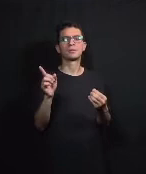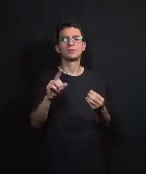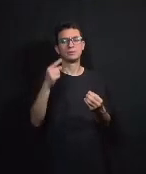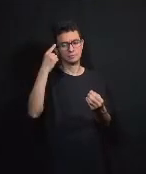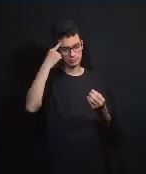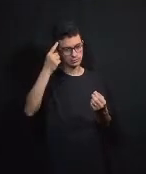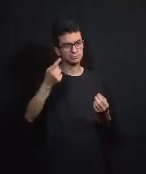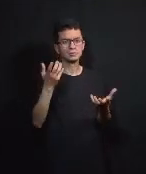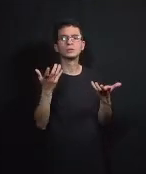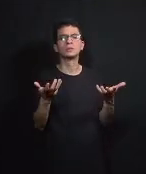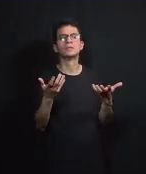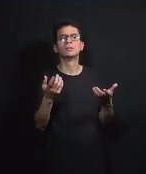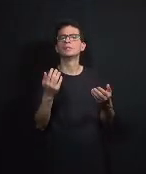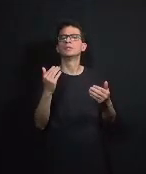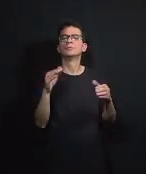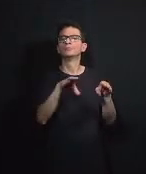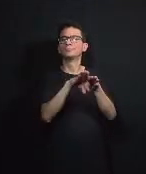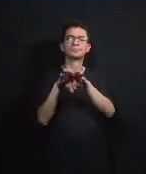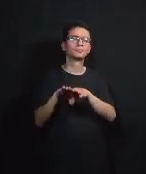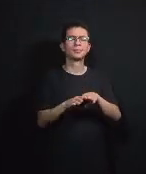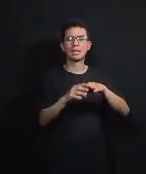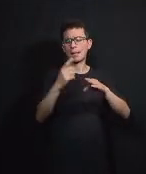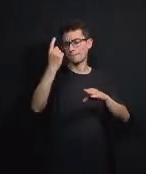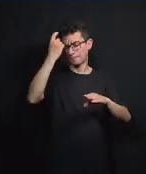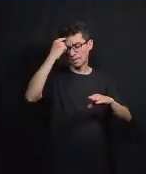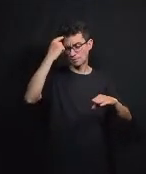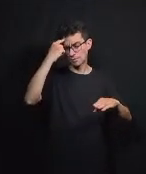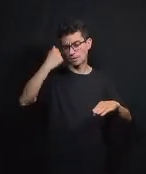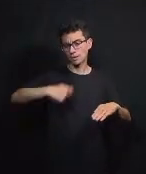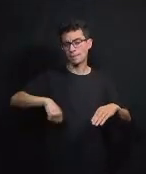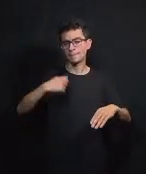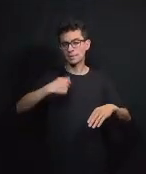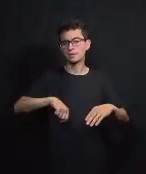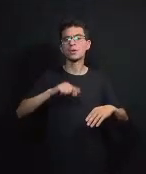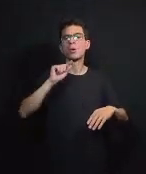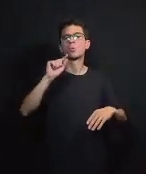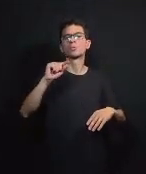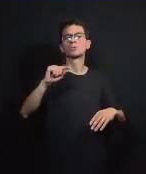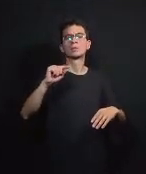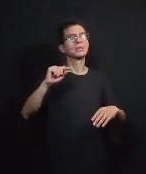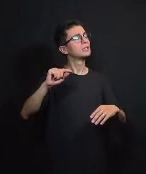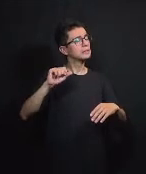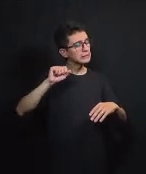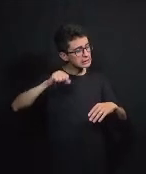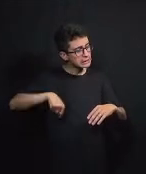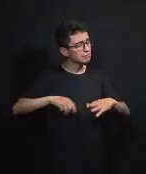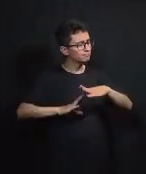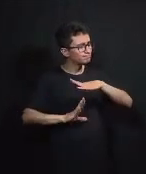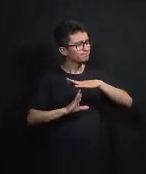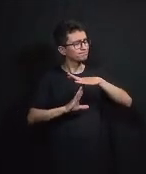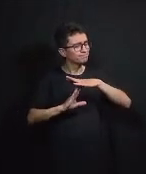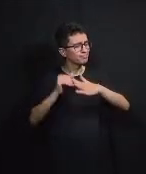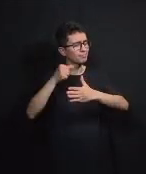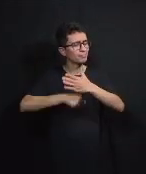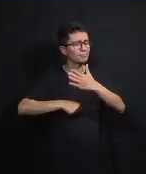como elucubração, como pensamento, mas ela precisa, nos seus aspectos mínimos, ela ser defendida.